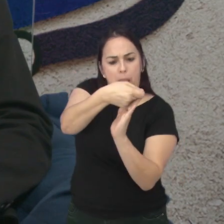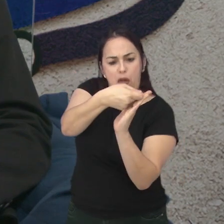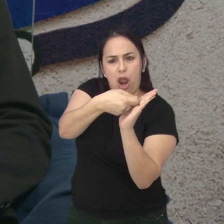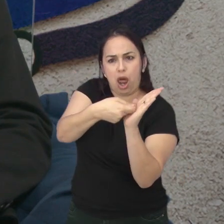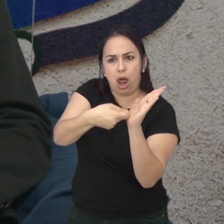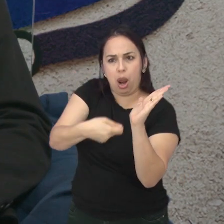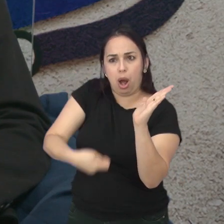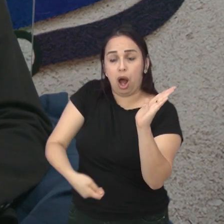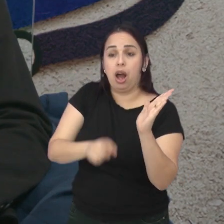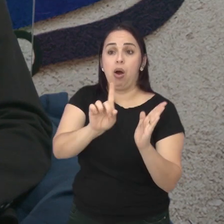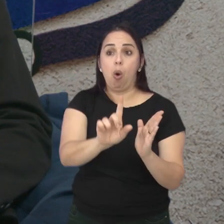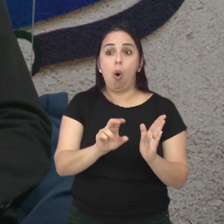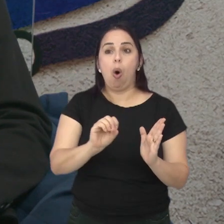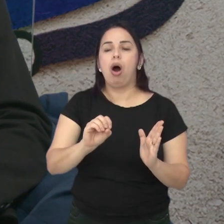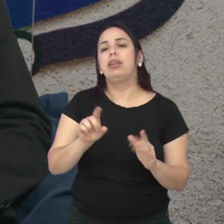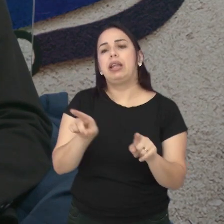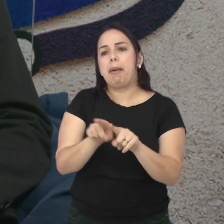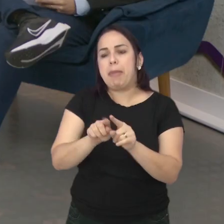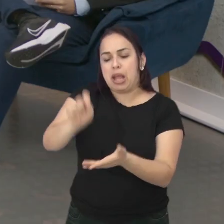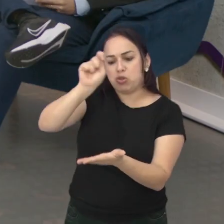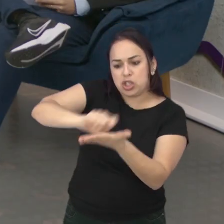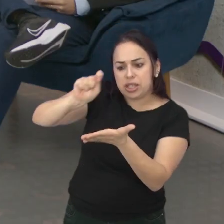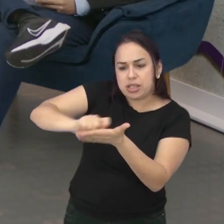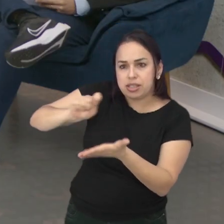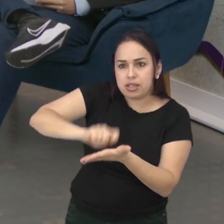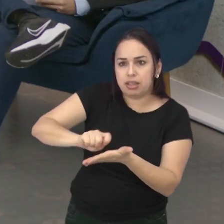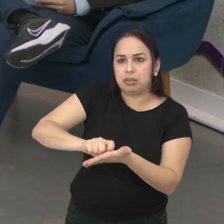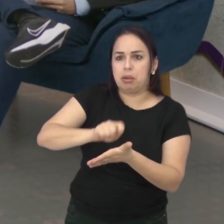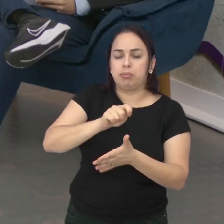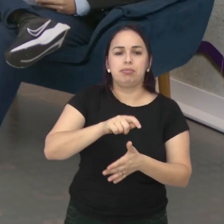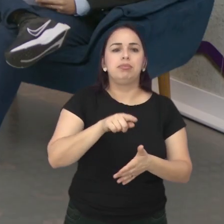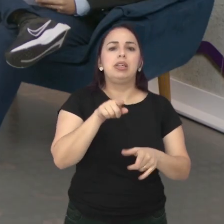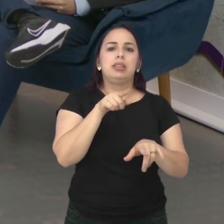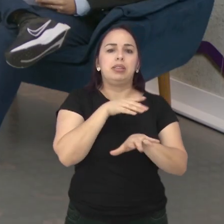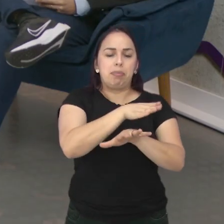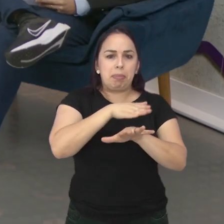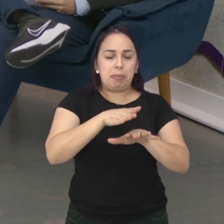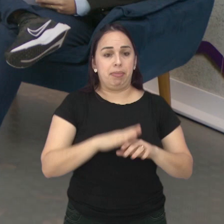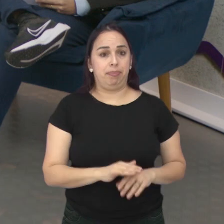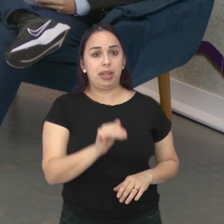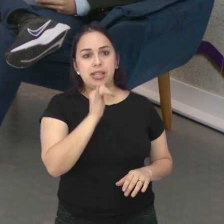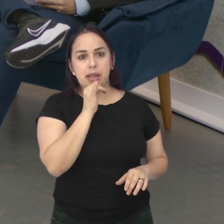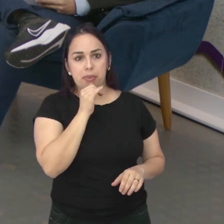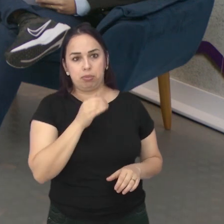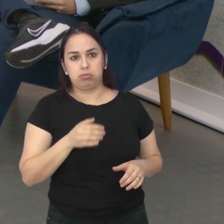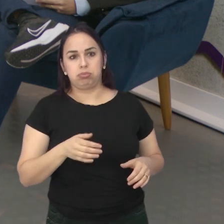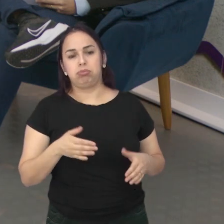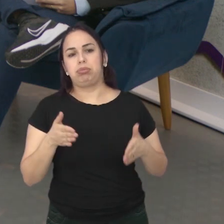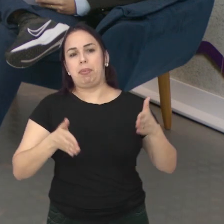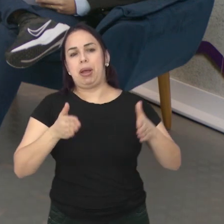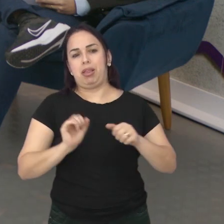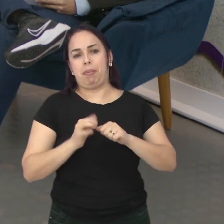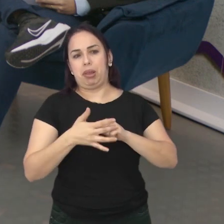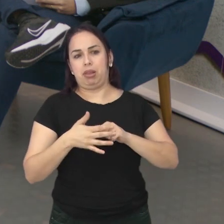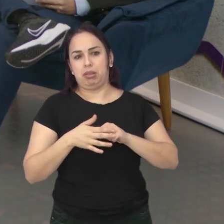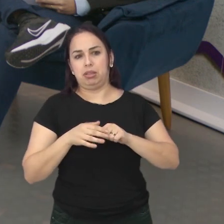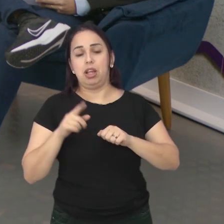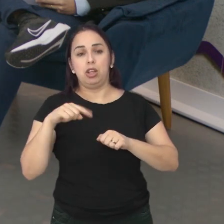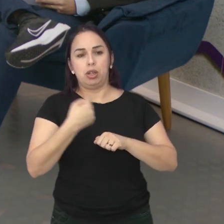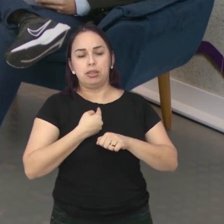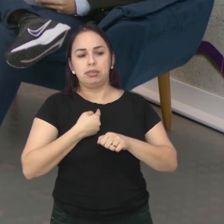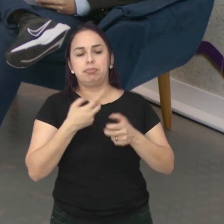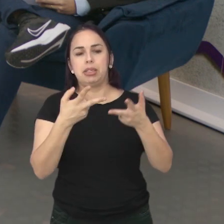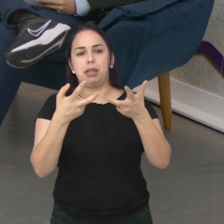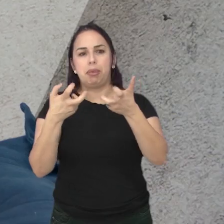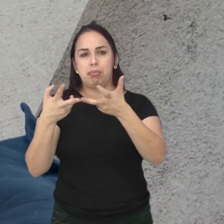tem somente o dramaturgo. Então, assim, são vários, né? Com a pandemia, por exemplo, a